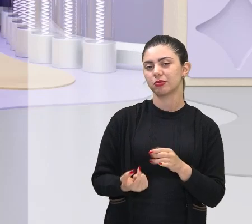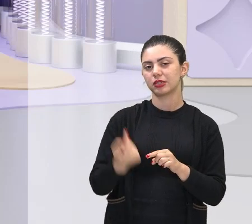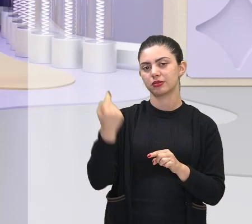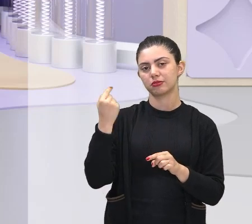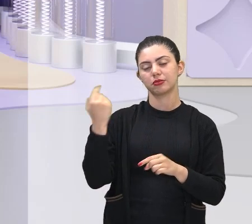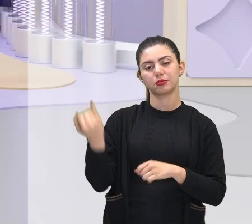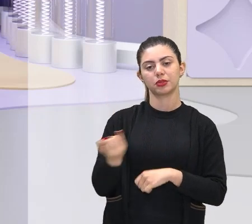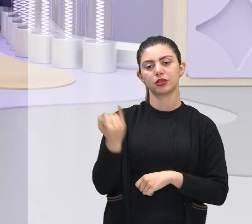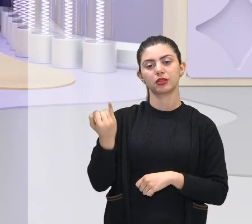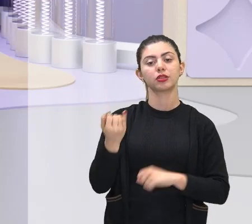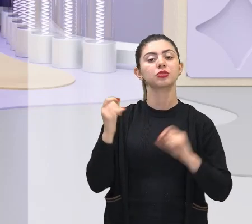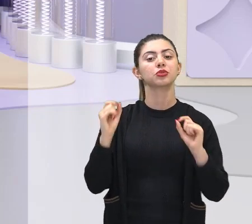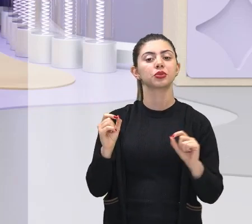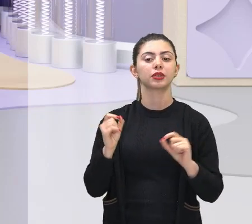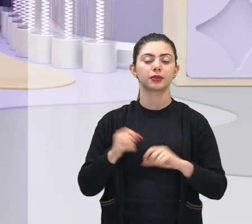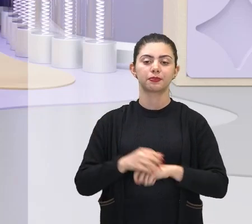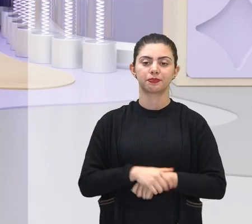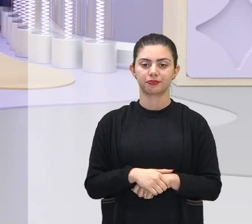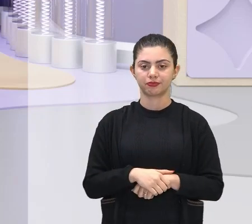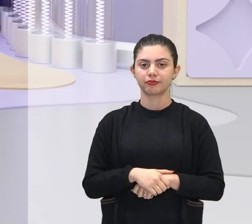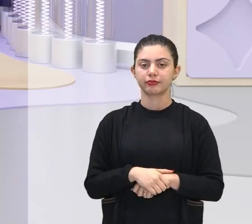importante, que é na